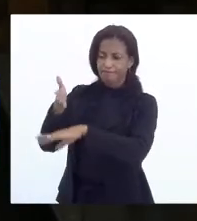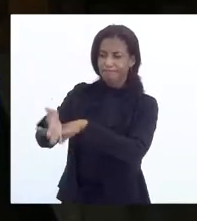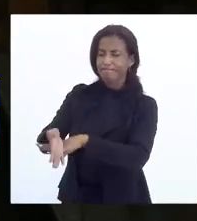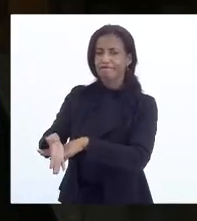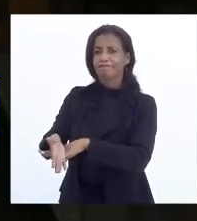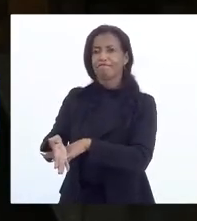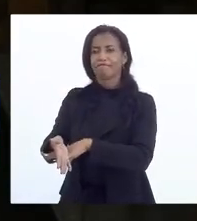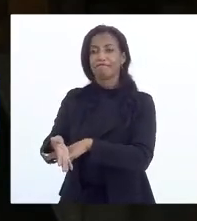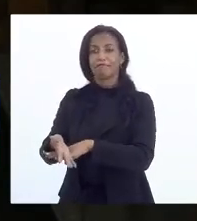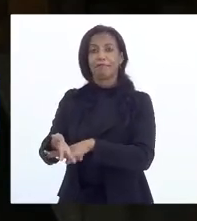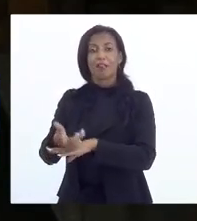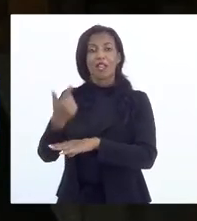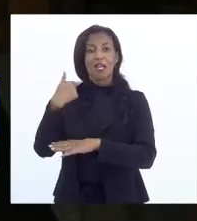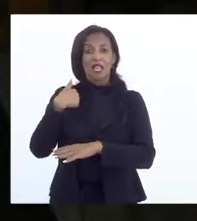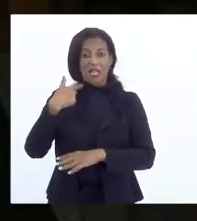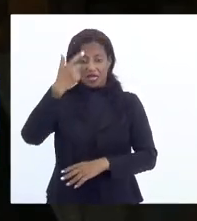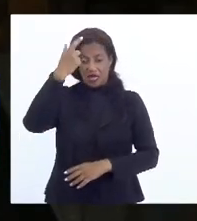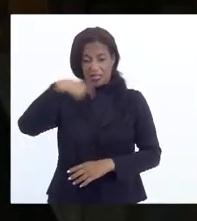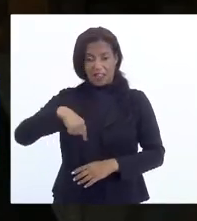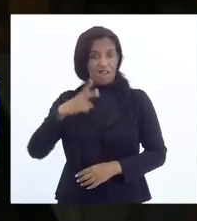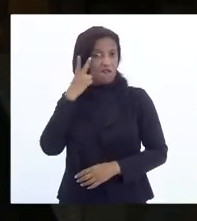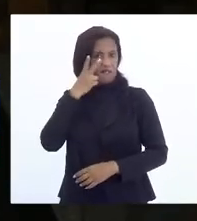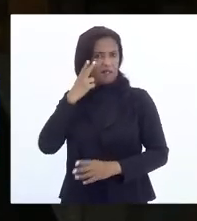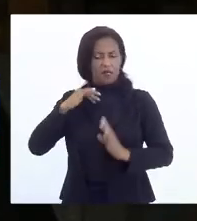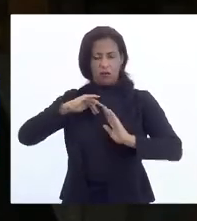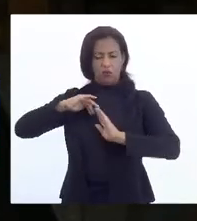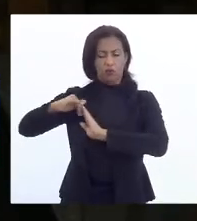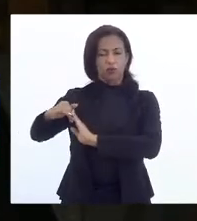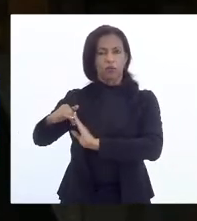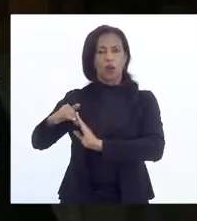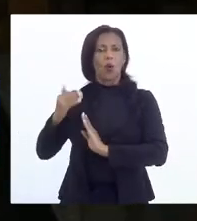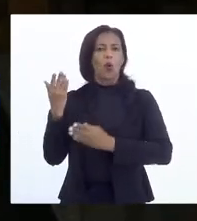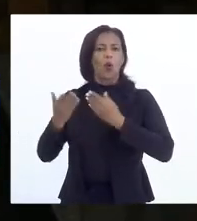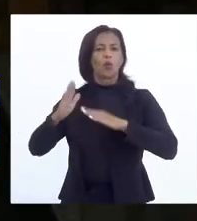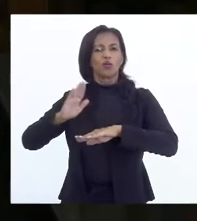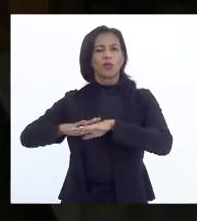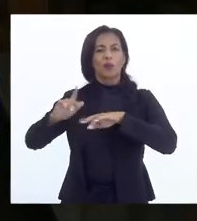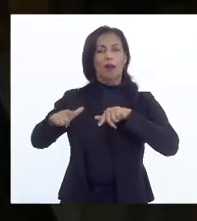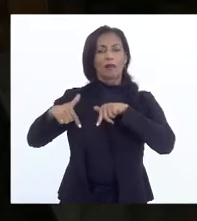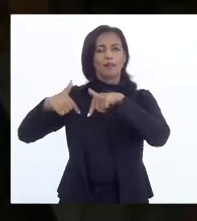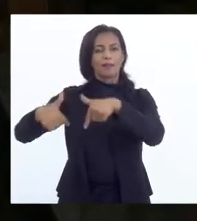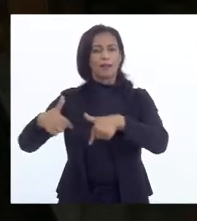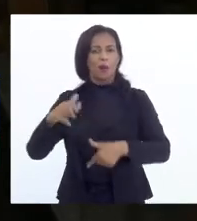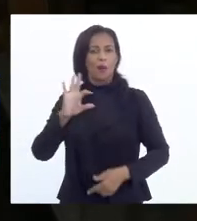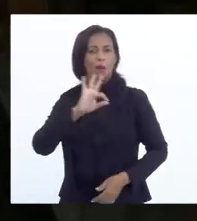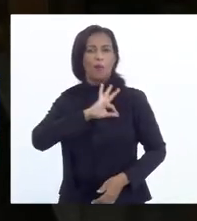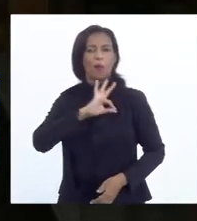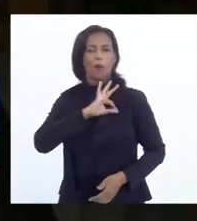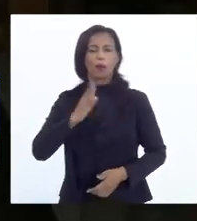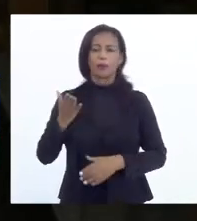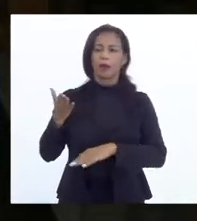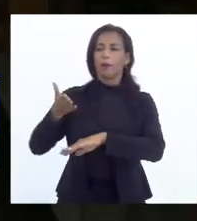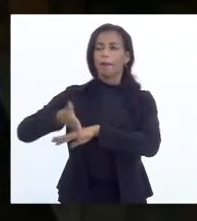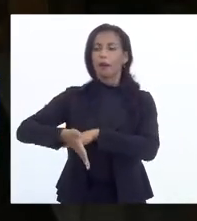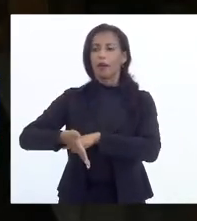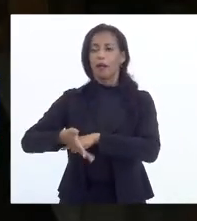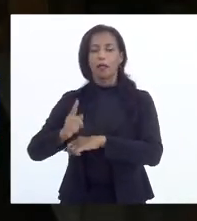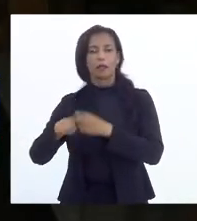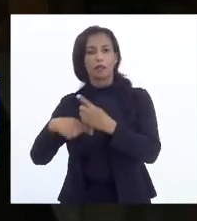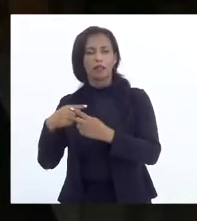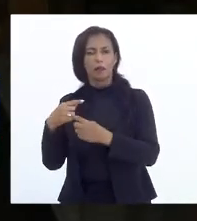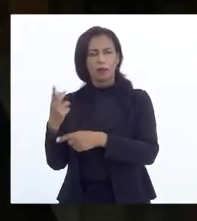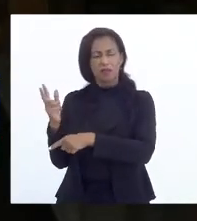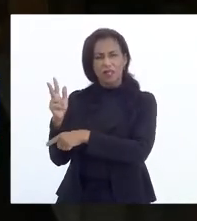se identificando falsamente como se estivesse numa ação policial. Depois, ele filma